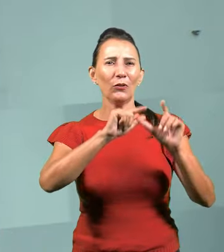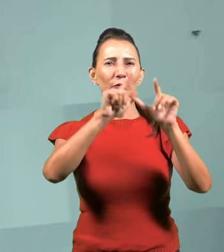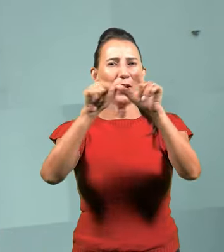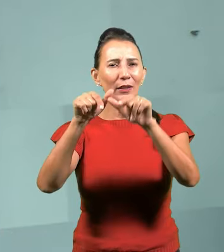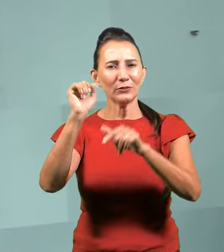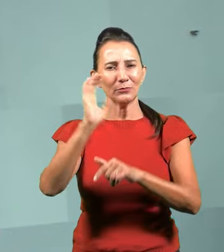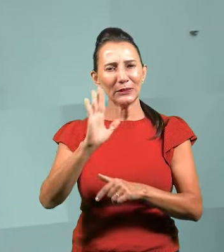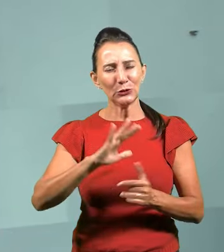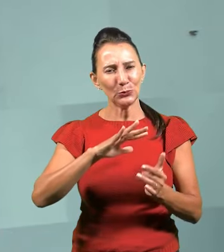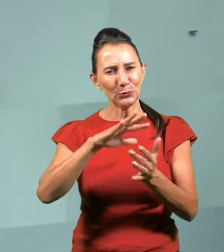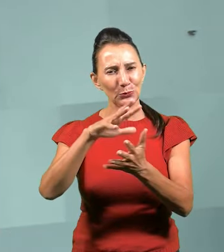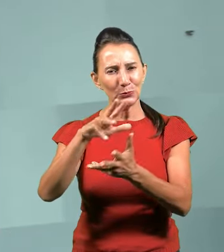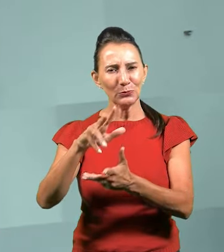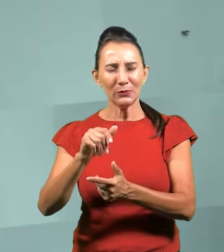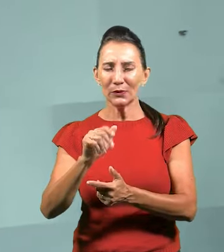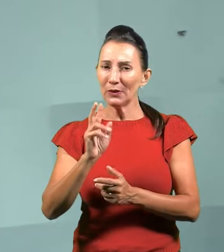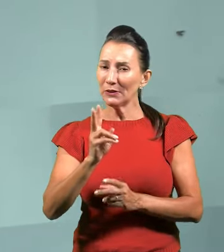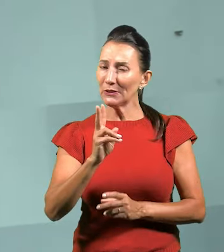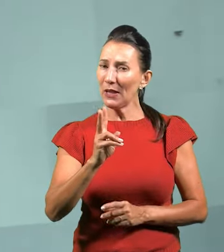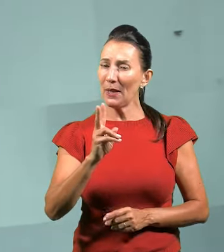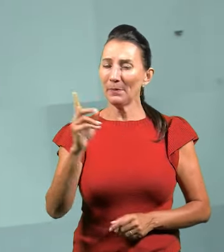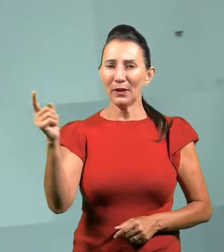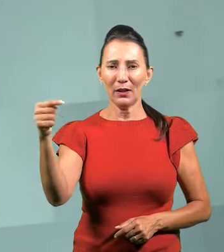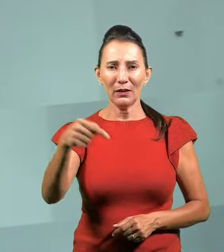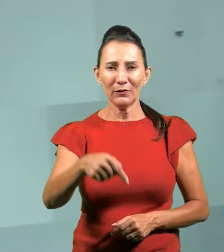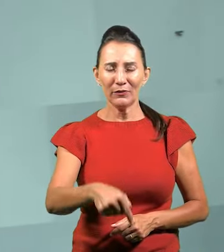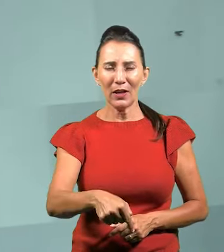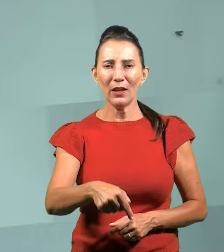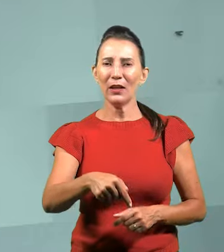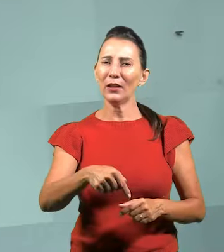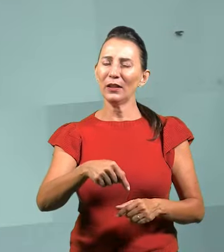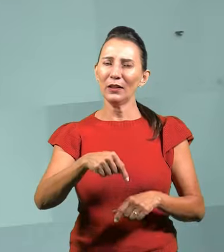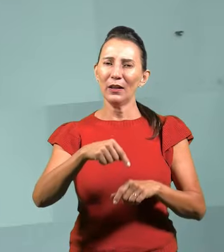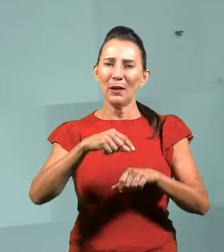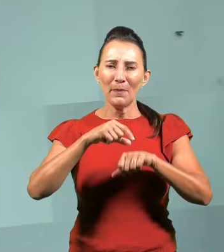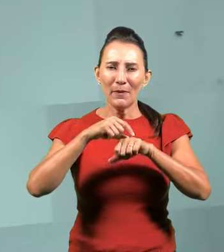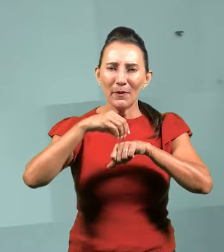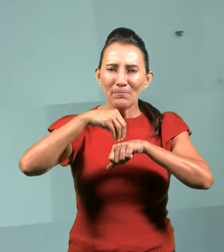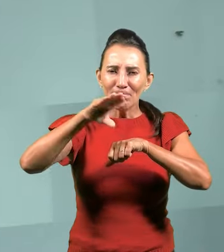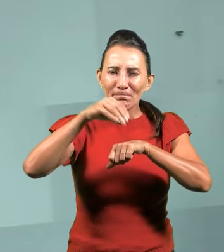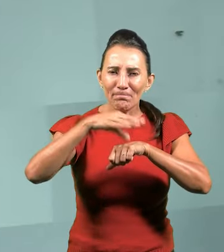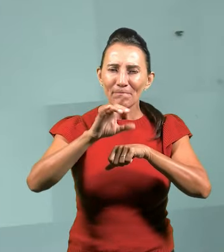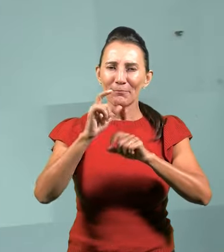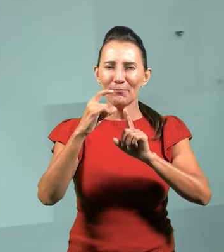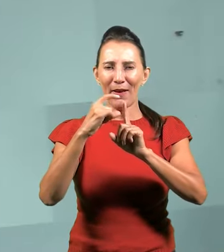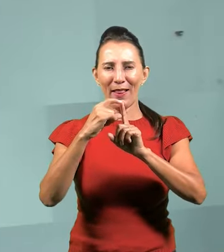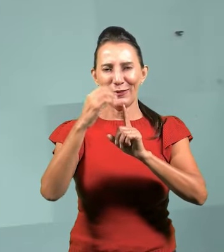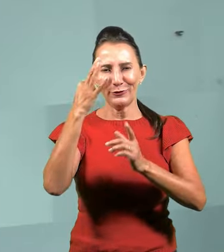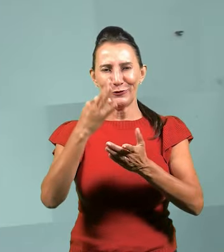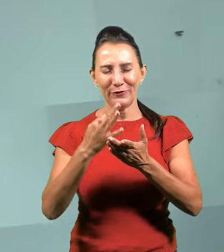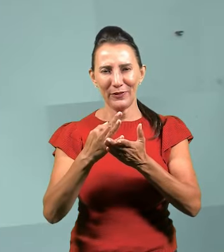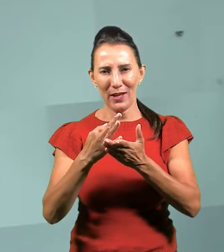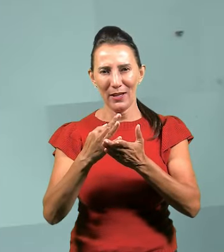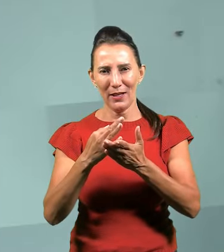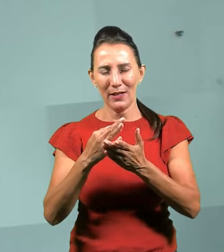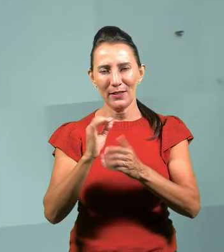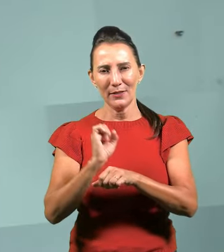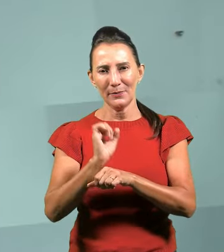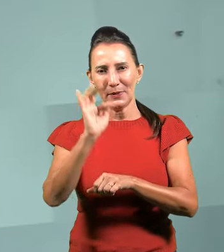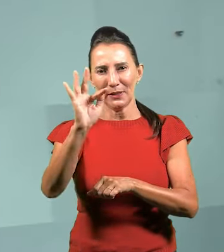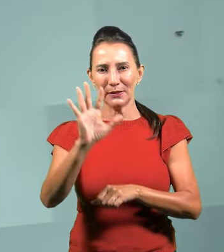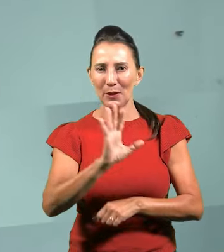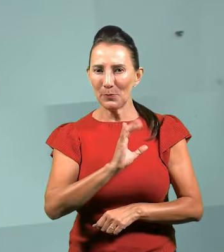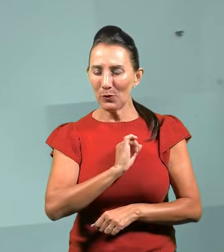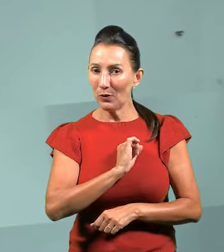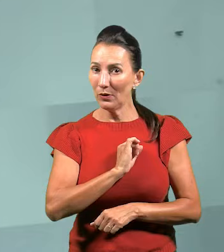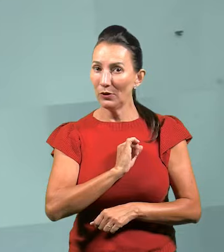que viaja pelo Brasil e pelo mundo, trazendo sempre uma palavra de fé, de esperança e de amor.